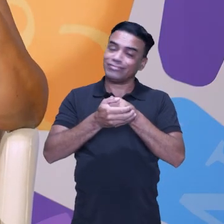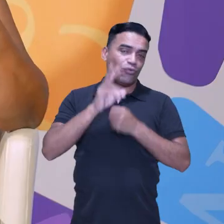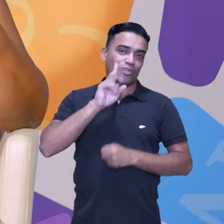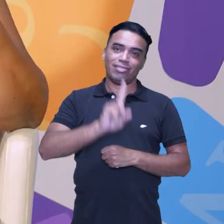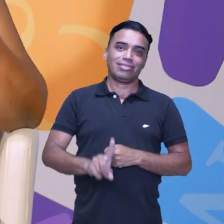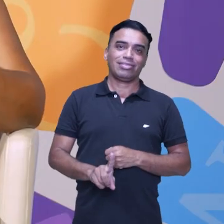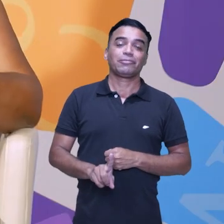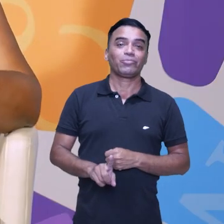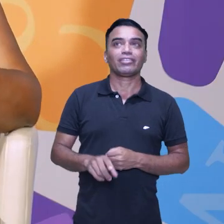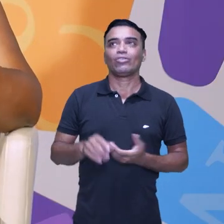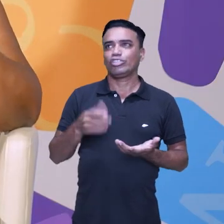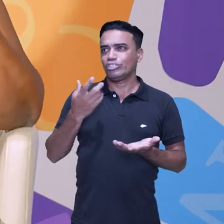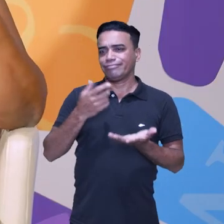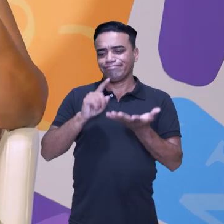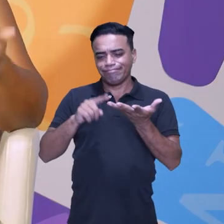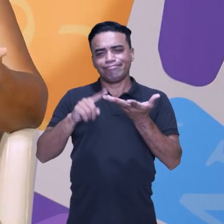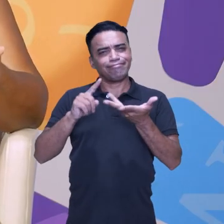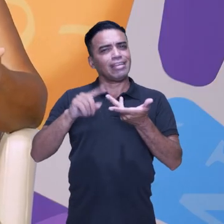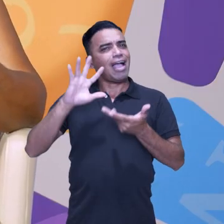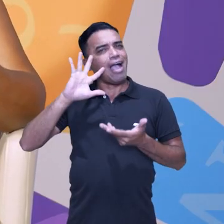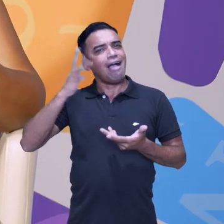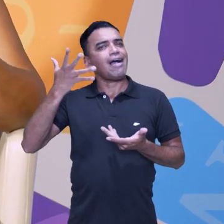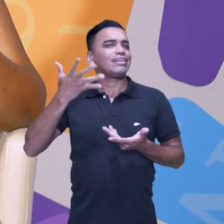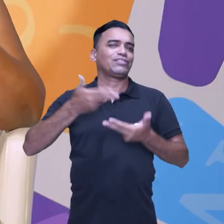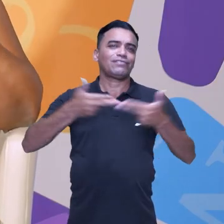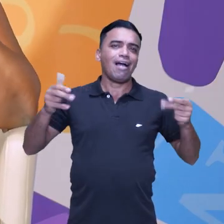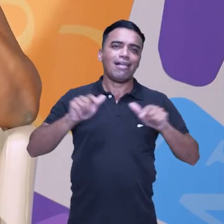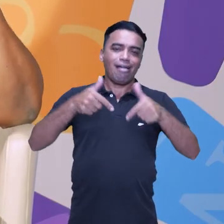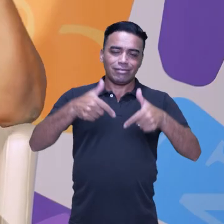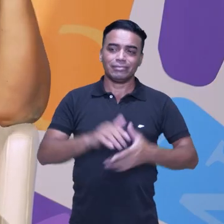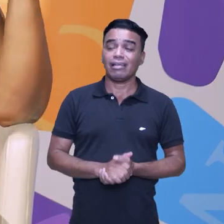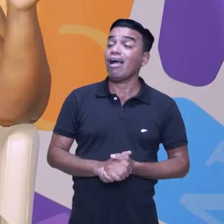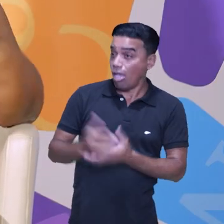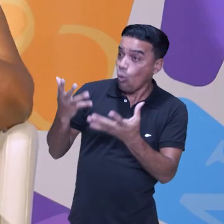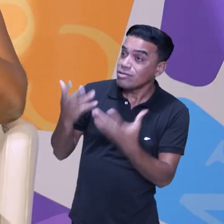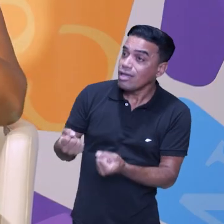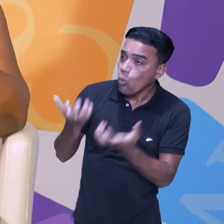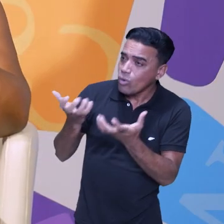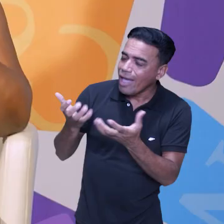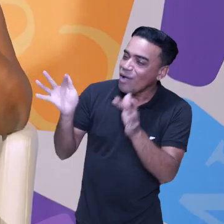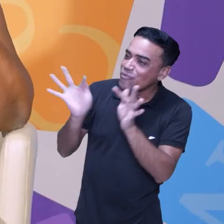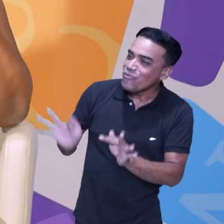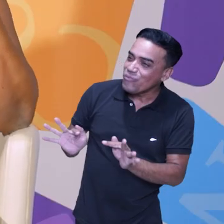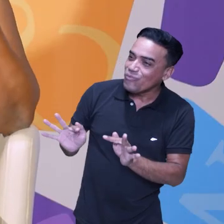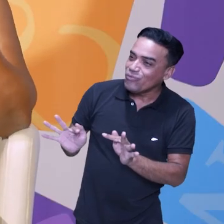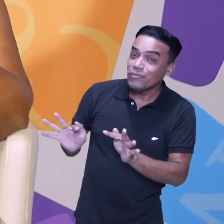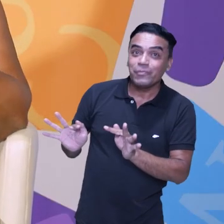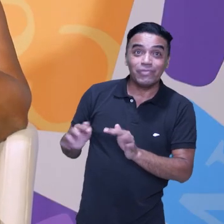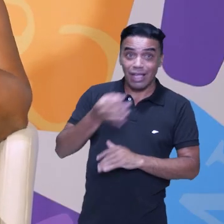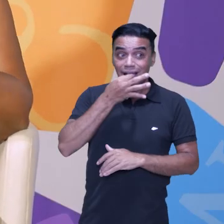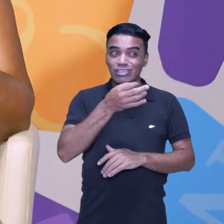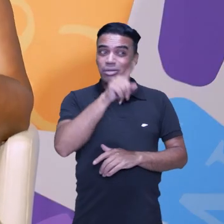acha diversas coisas e diversas reações, né? De pessoas assim, eu aceito, eu quero, eu estou feliz. E a gente